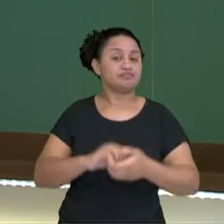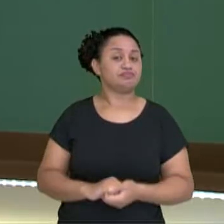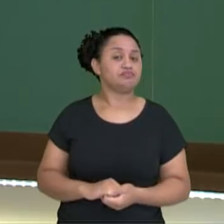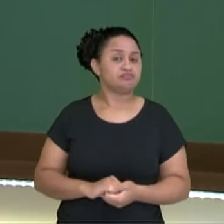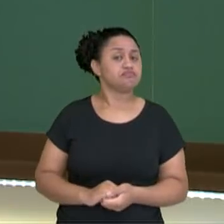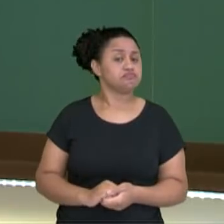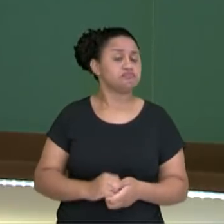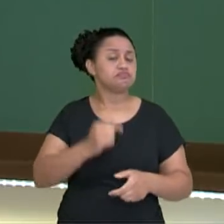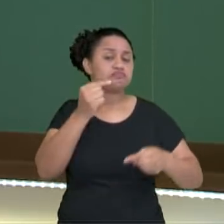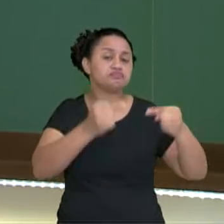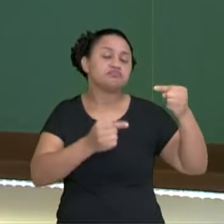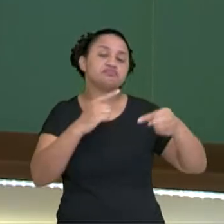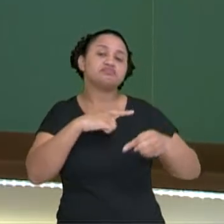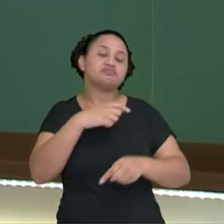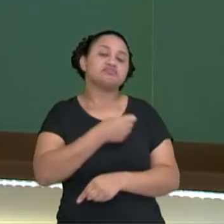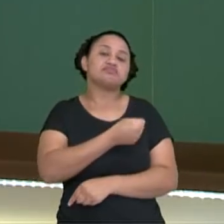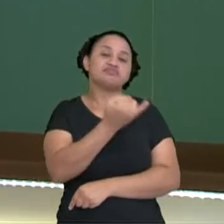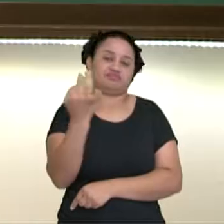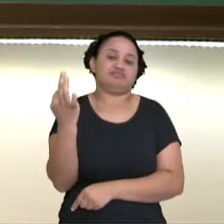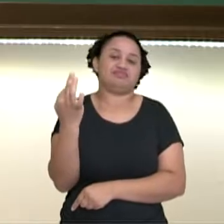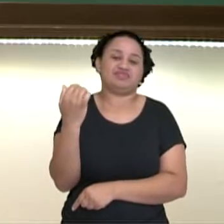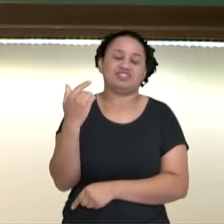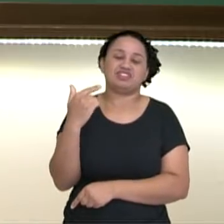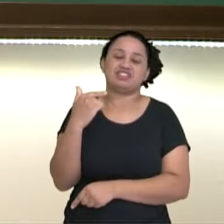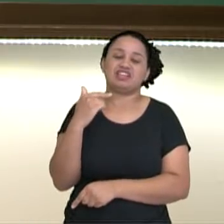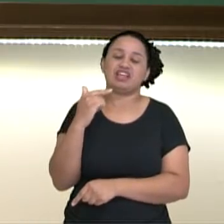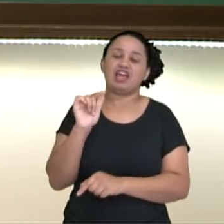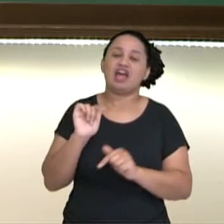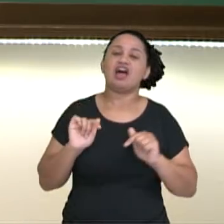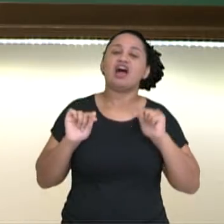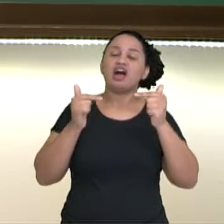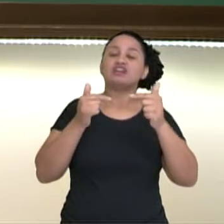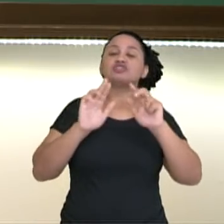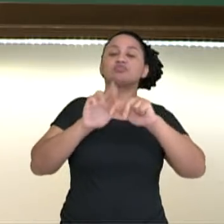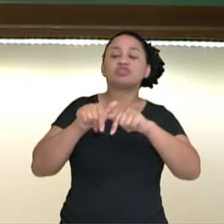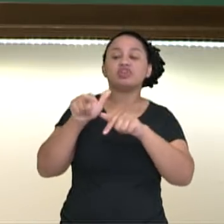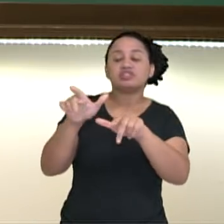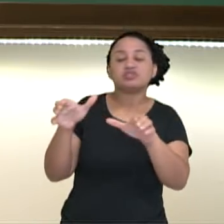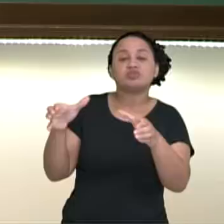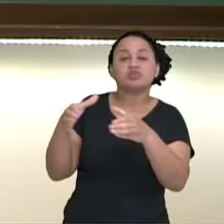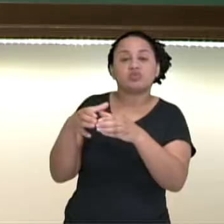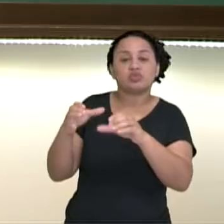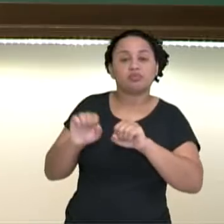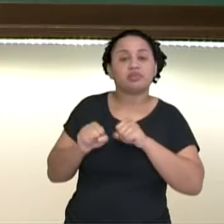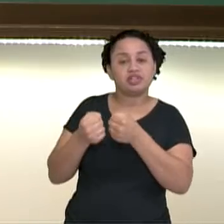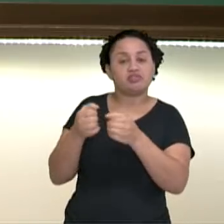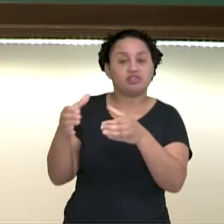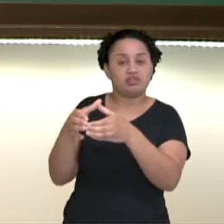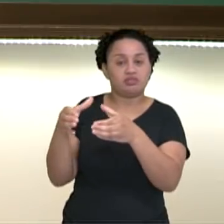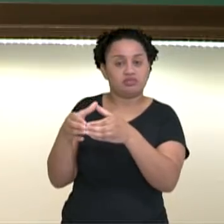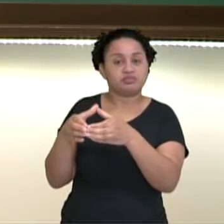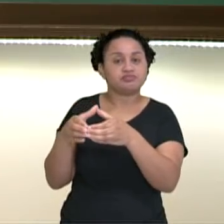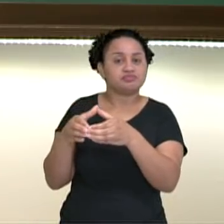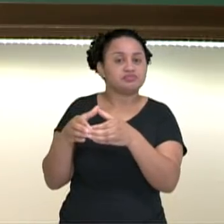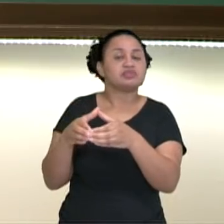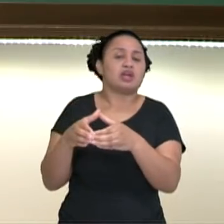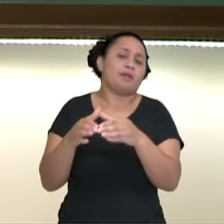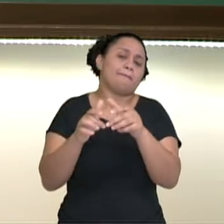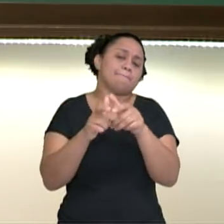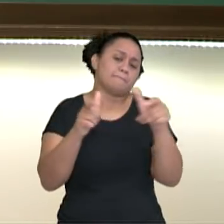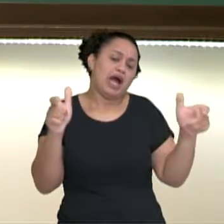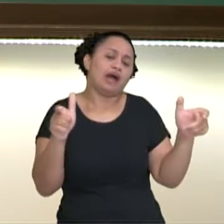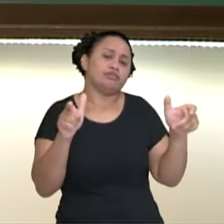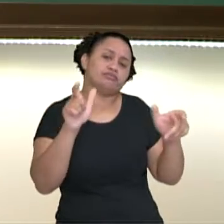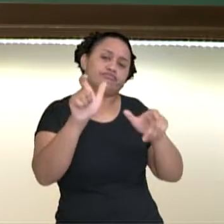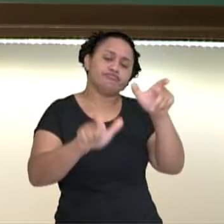política, alguns indivíduos eles atuam por outros ou por um grupo. Em geral, aos cidadãos é